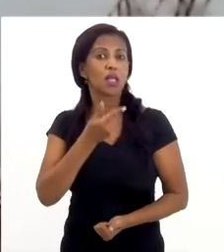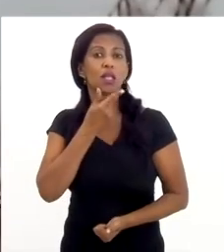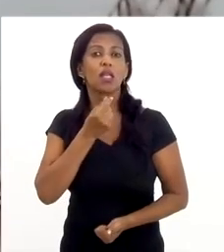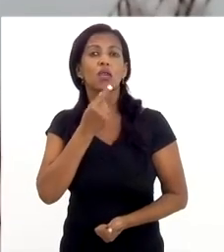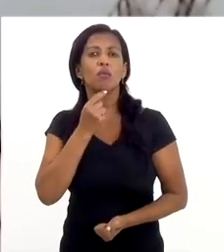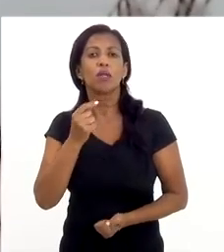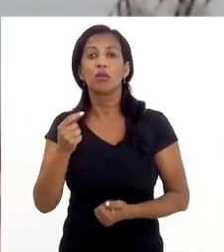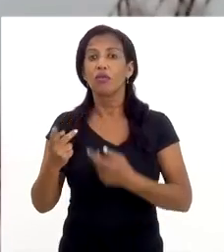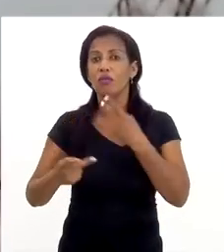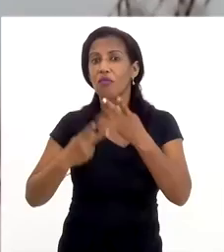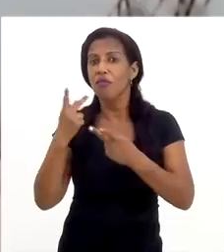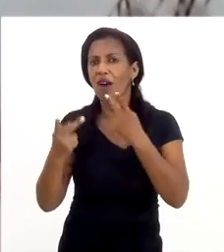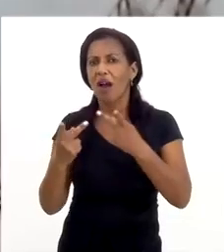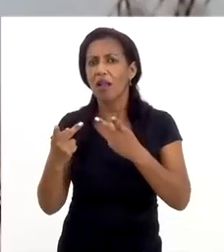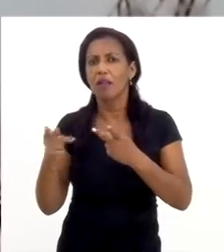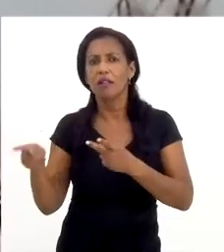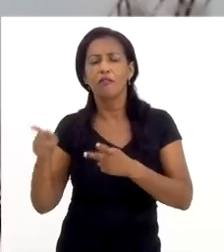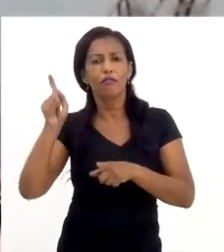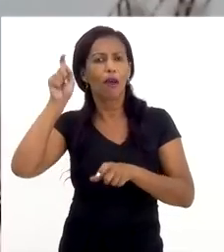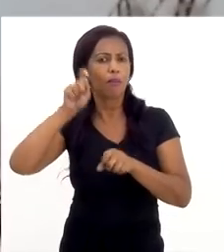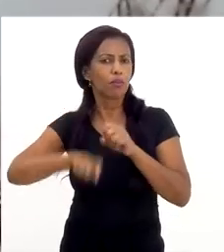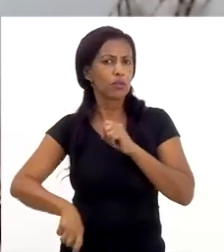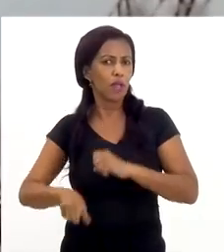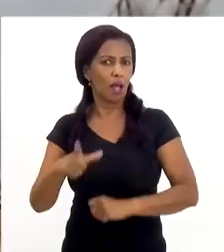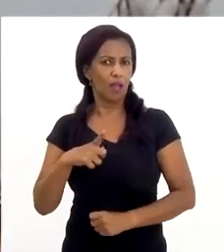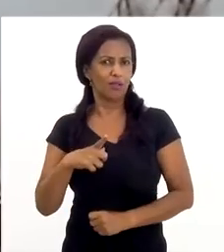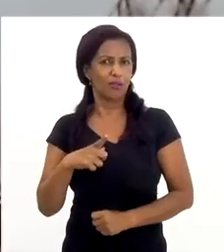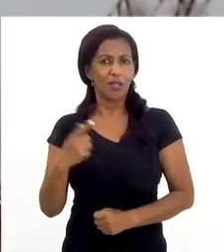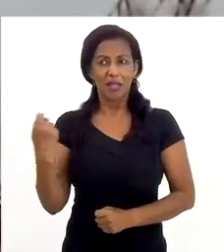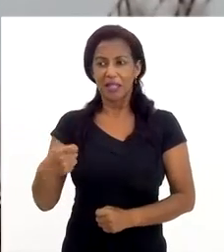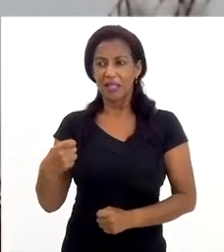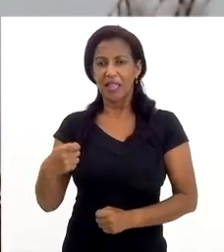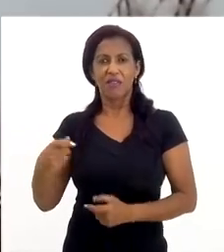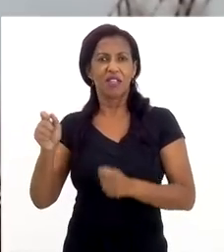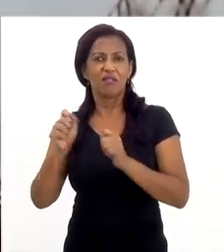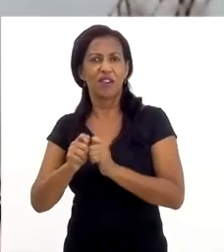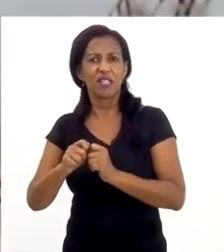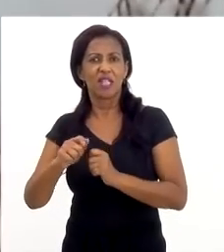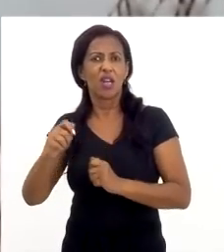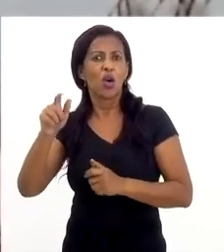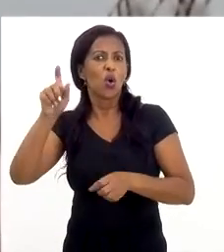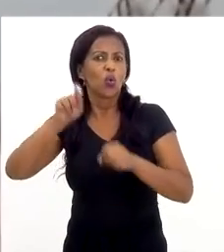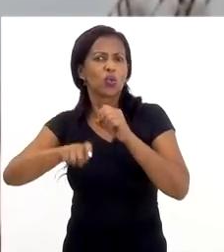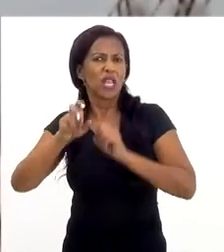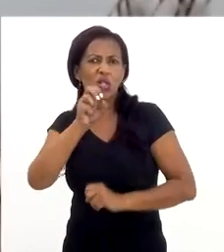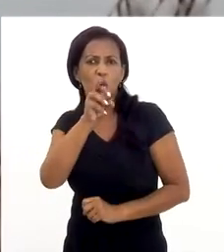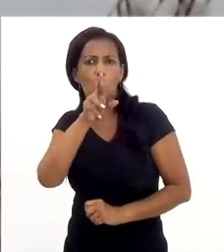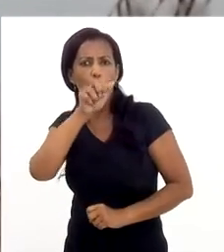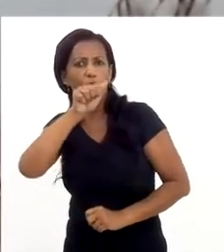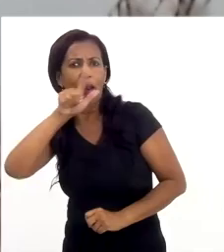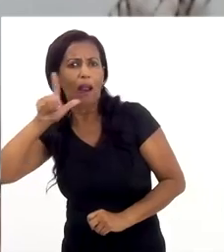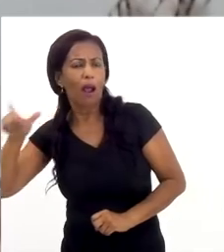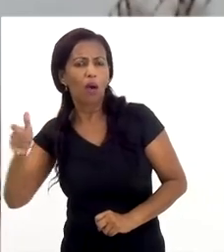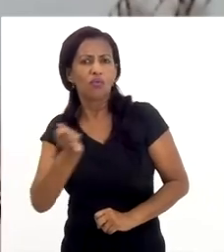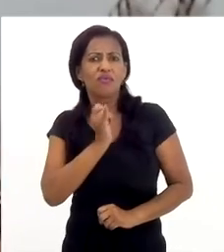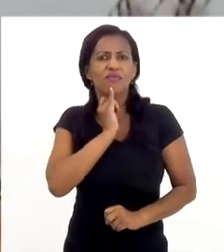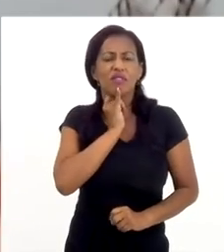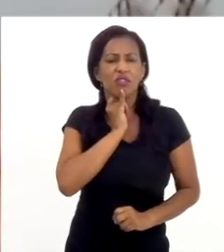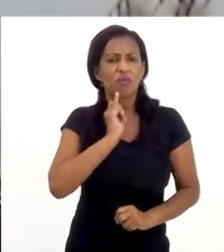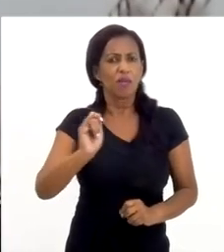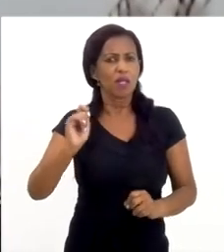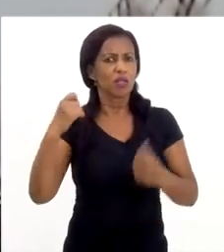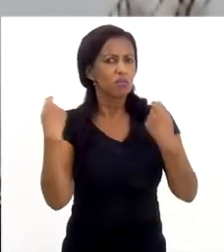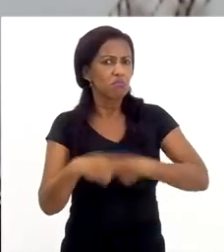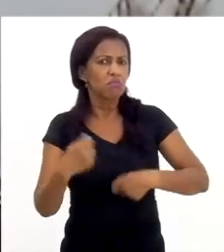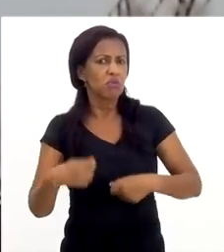não permite que o menino Fale que foi abusado que teve de fazer um sexo oral no homem que